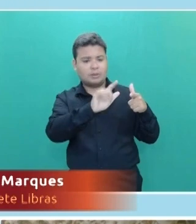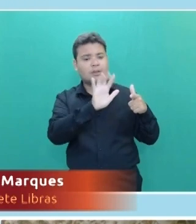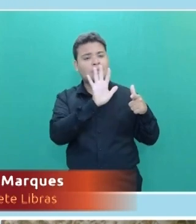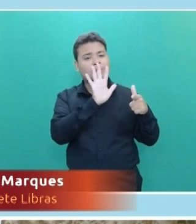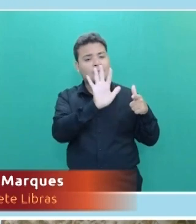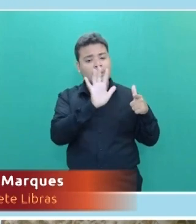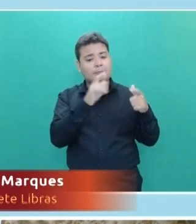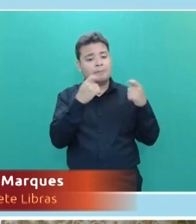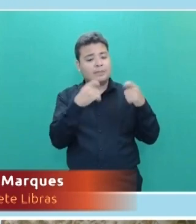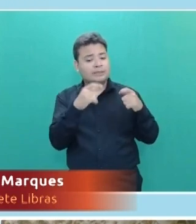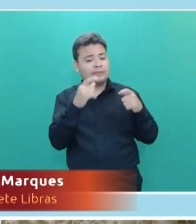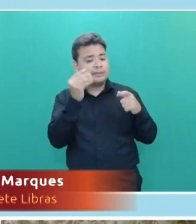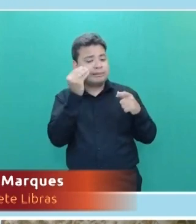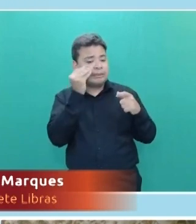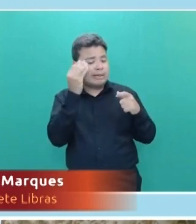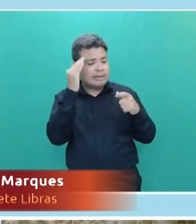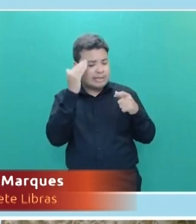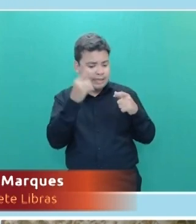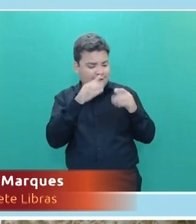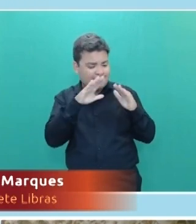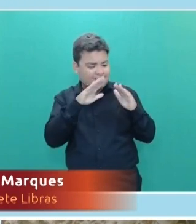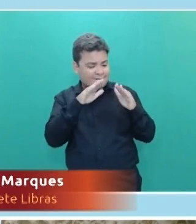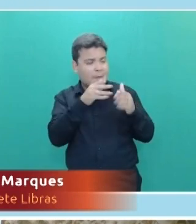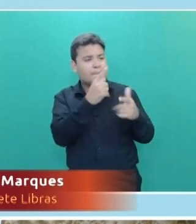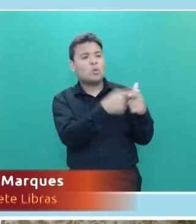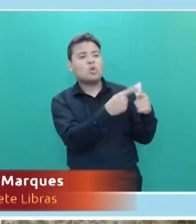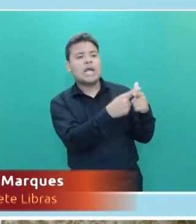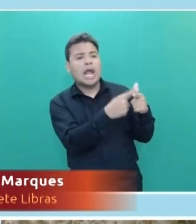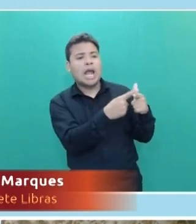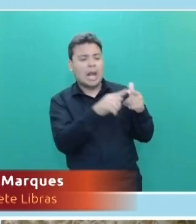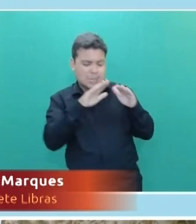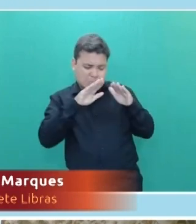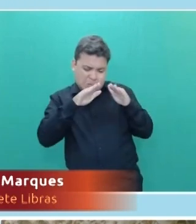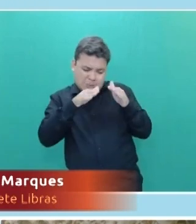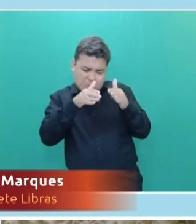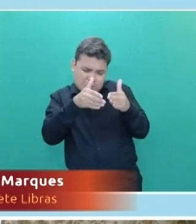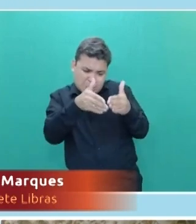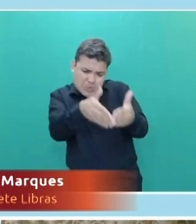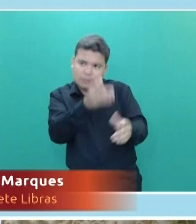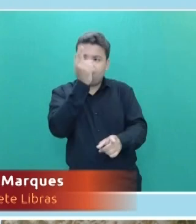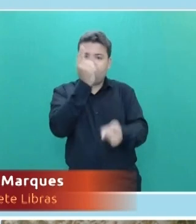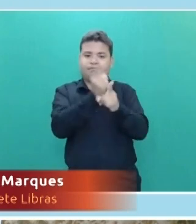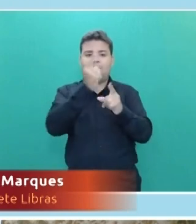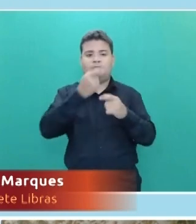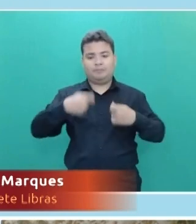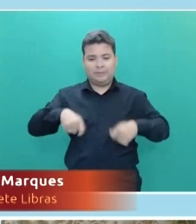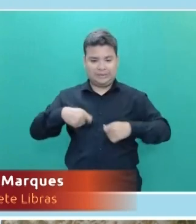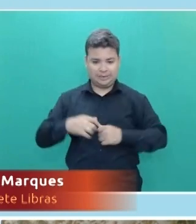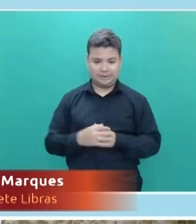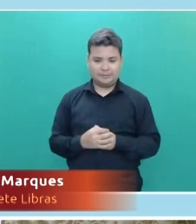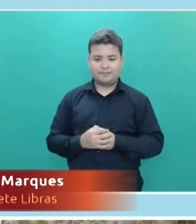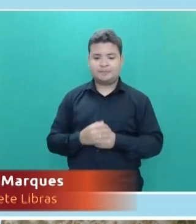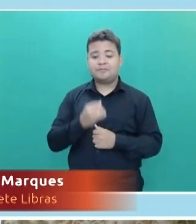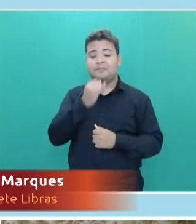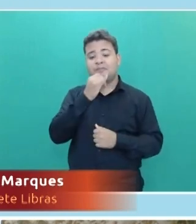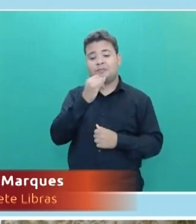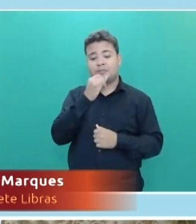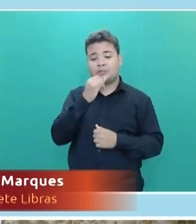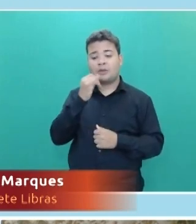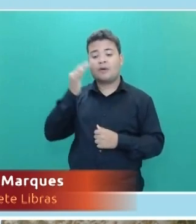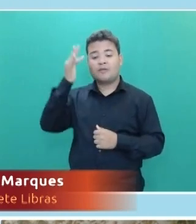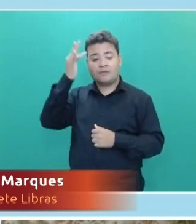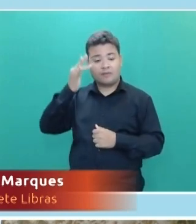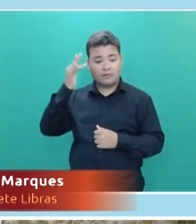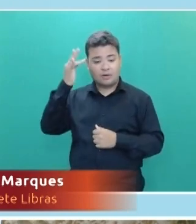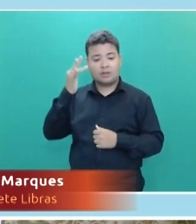no aspecto micro. Aí vai entrar um famoso filósofo teórico social, né, o Michel Foucault, microfísica